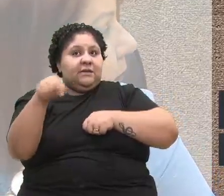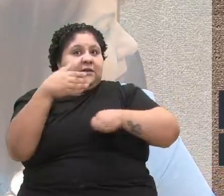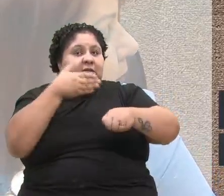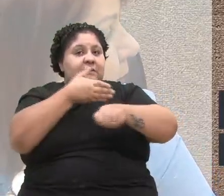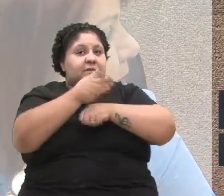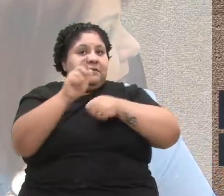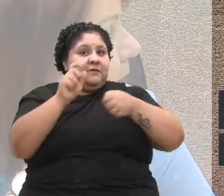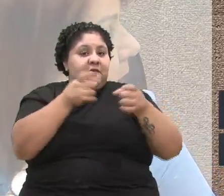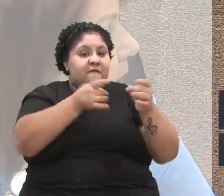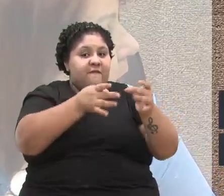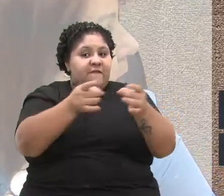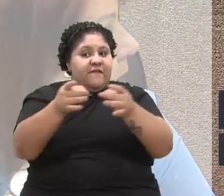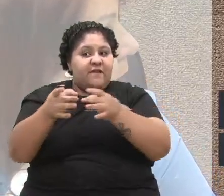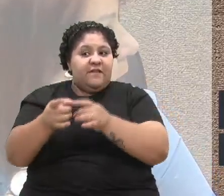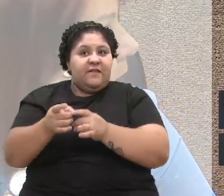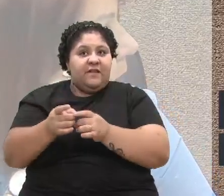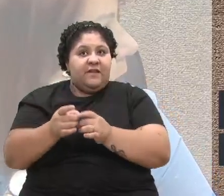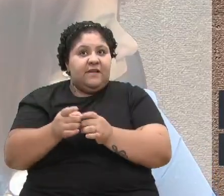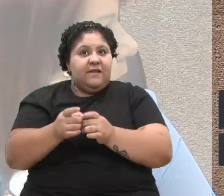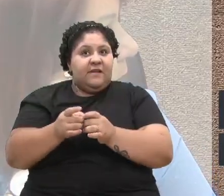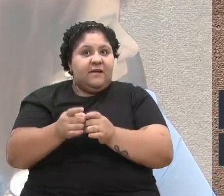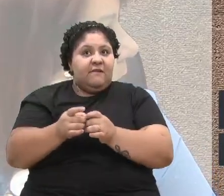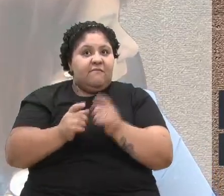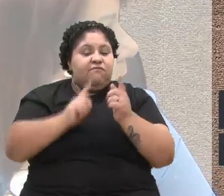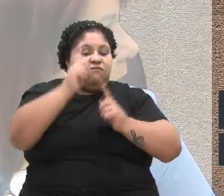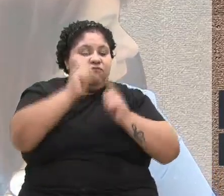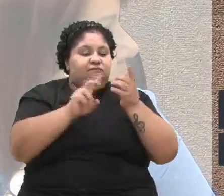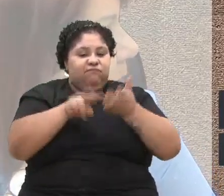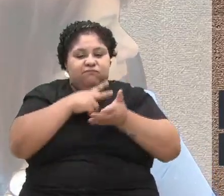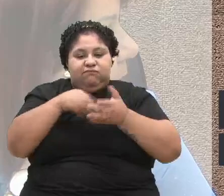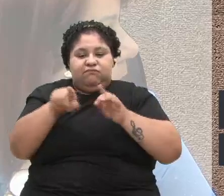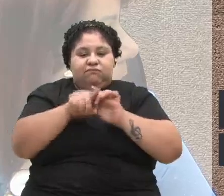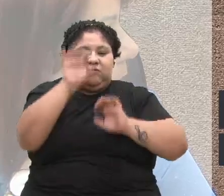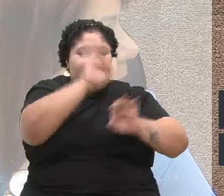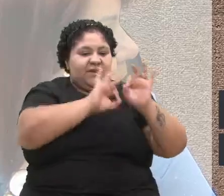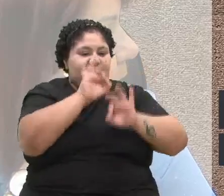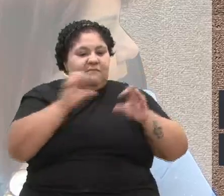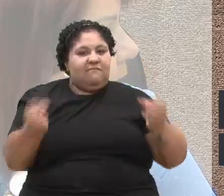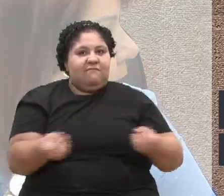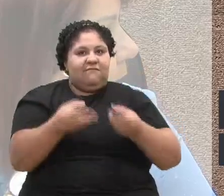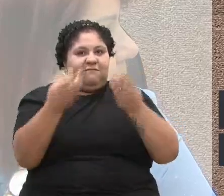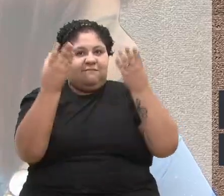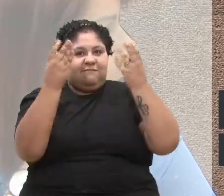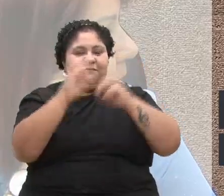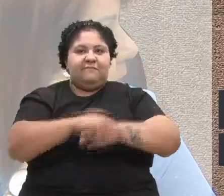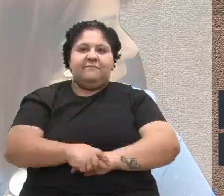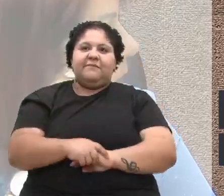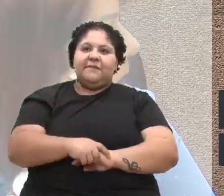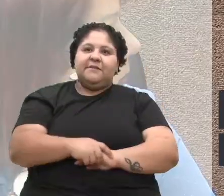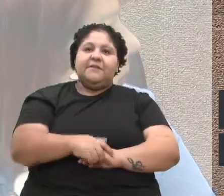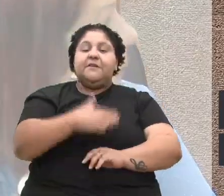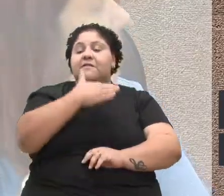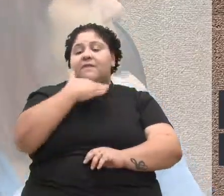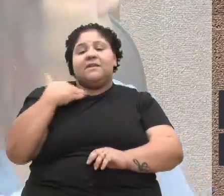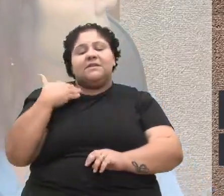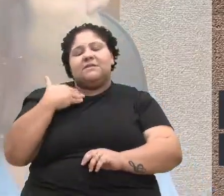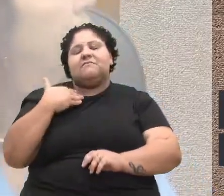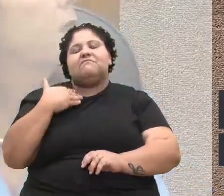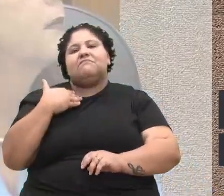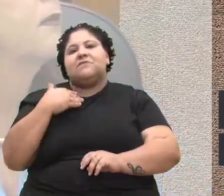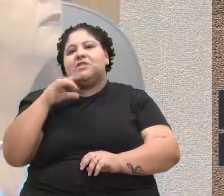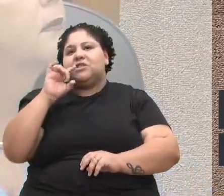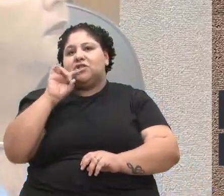festas e bailes, além de auxiliar na organização de eventos. Fernandes faleceu cedo, com